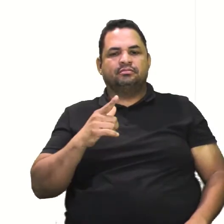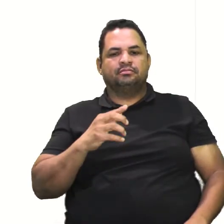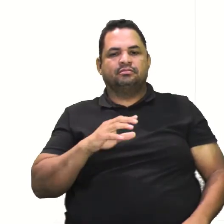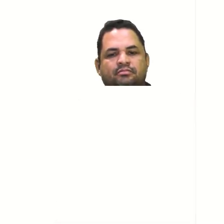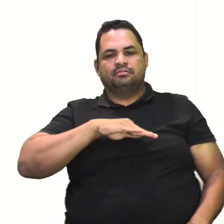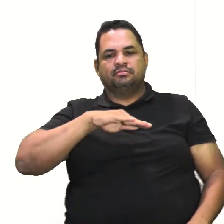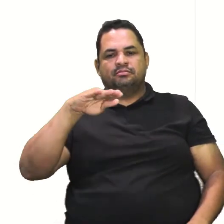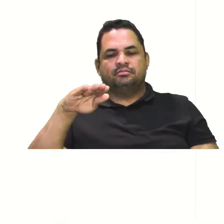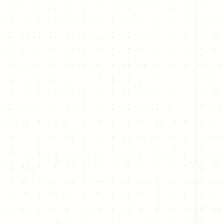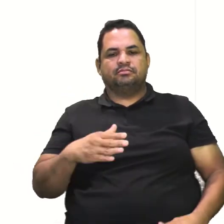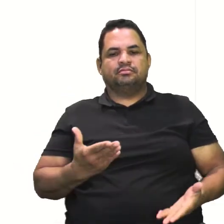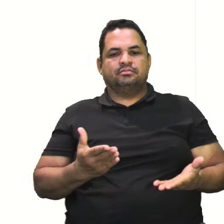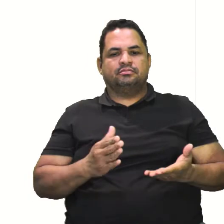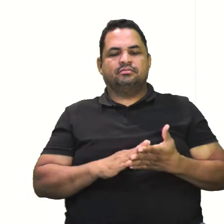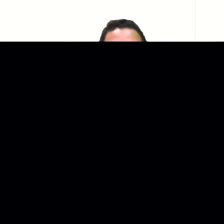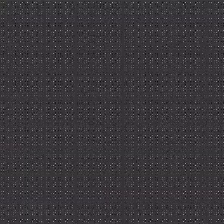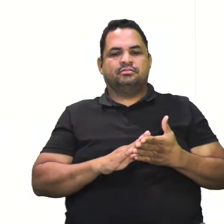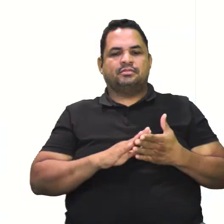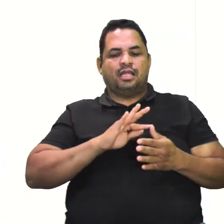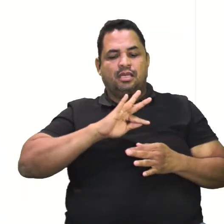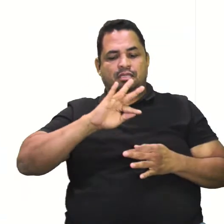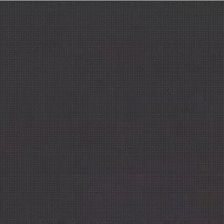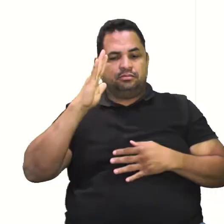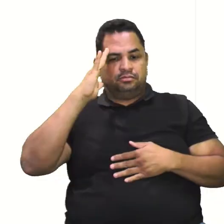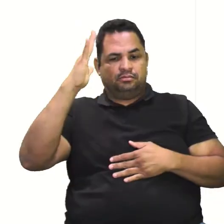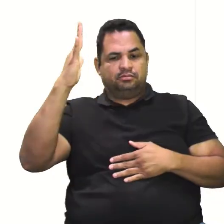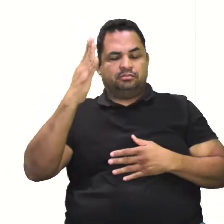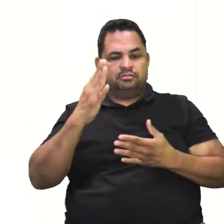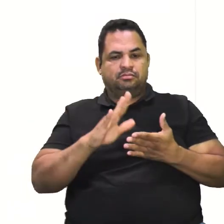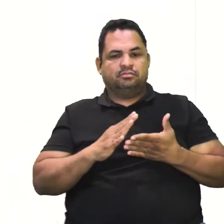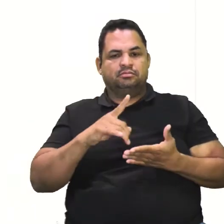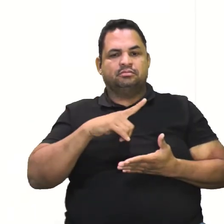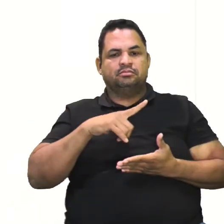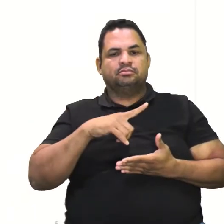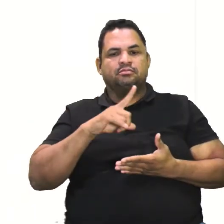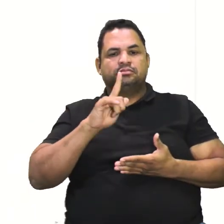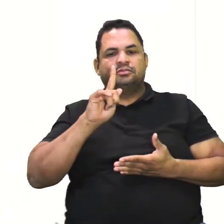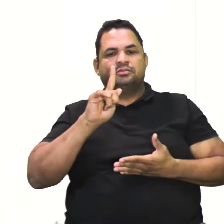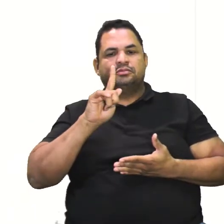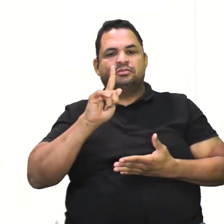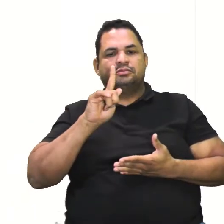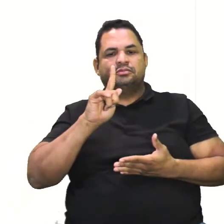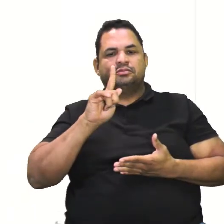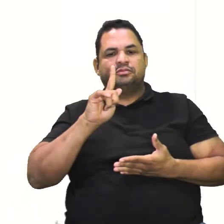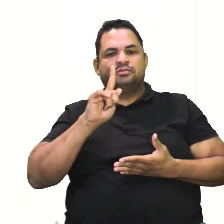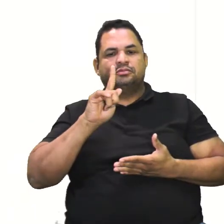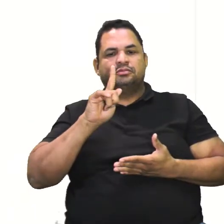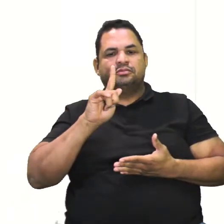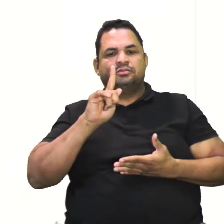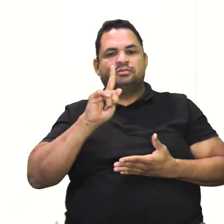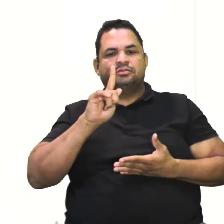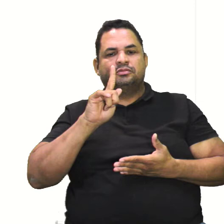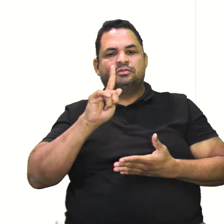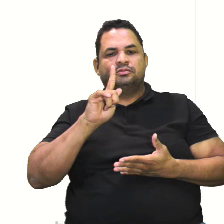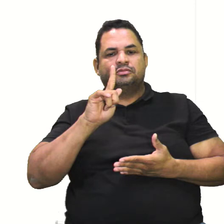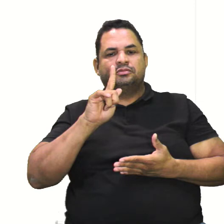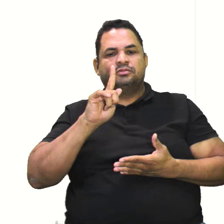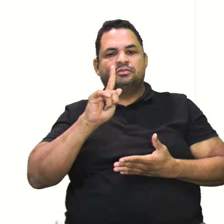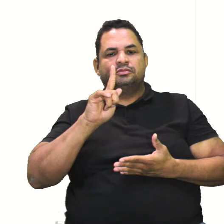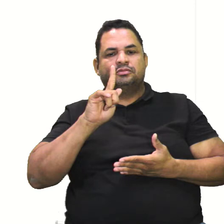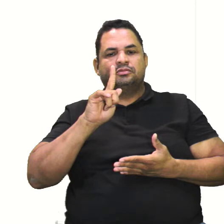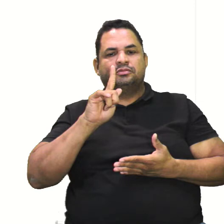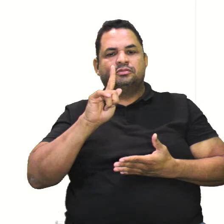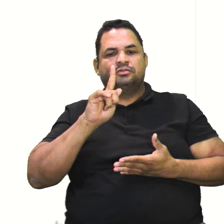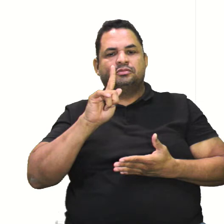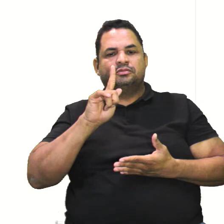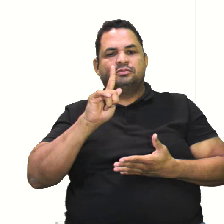reta ali para chamar de aresta. É uma linha imaginária que a gente fala que é a geratriz do cone. E quando esse corte é feito paralelo,